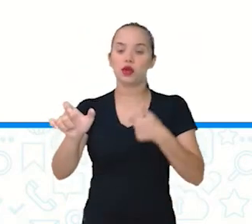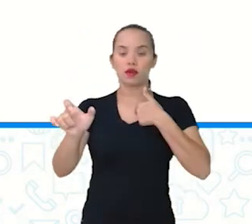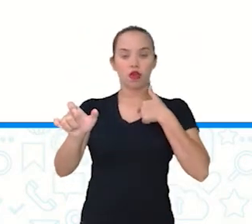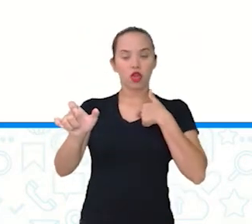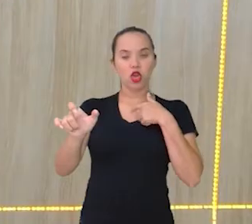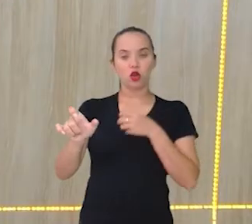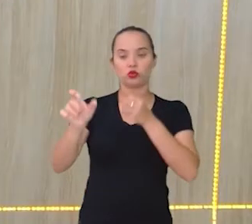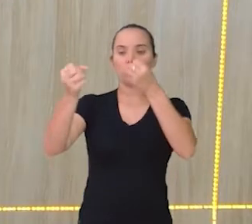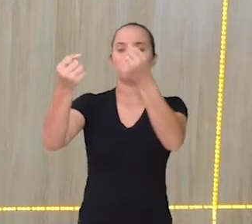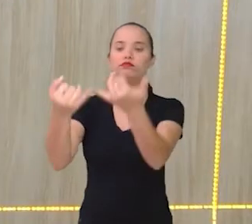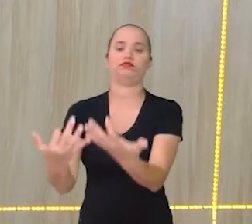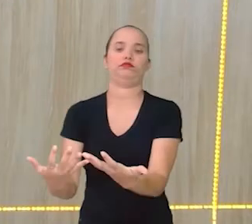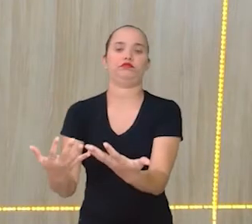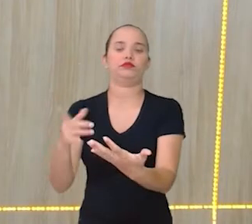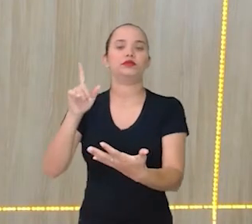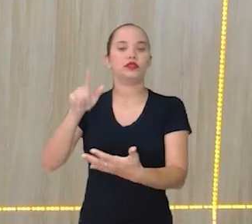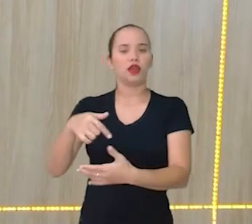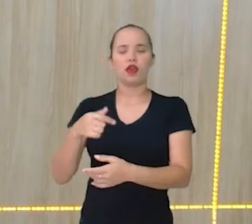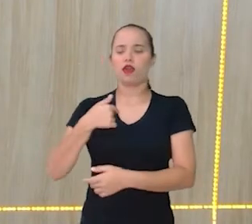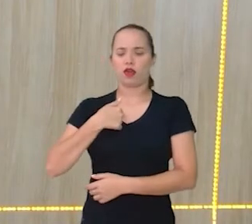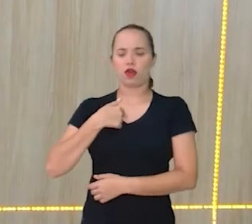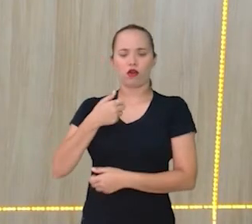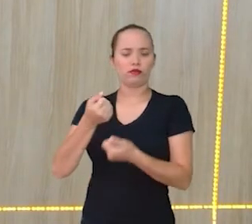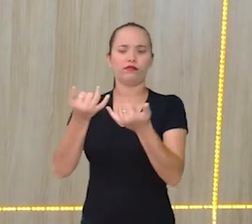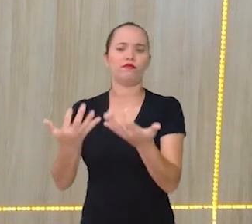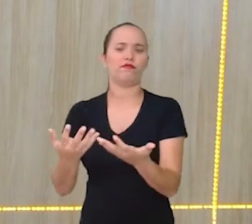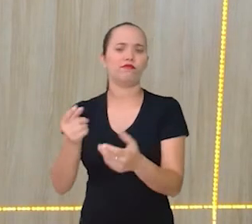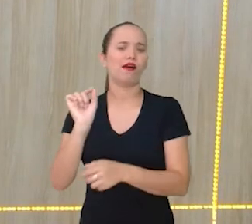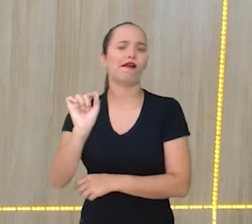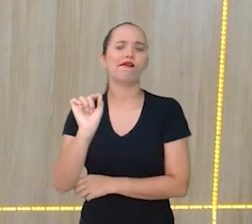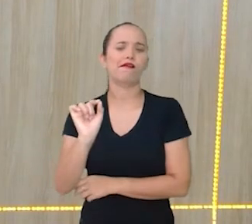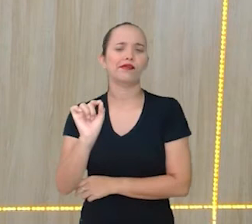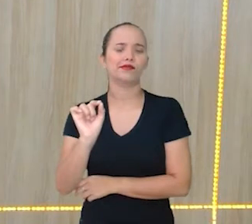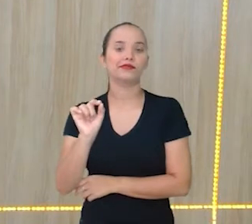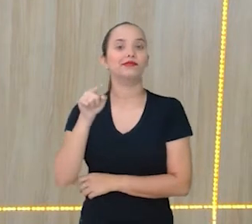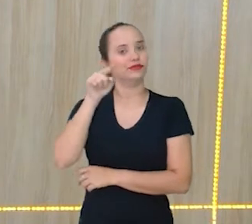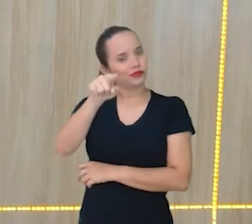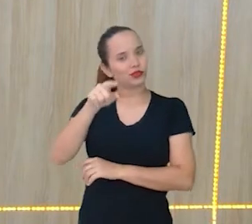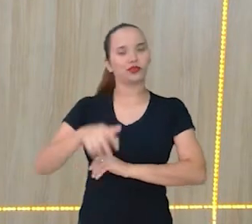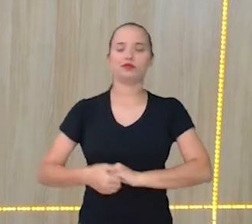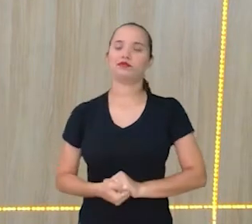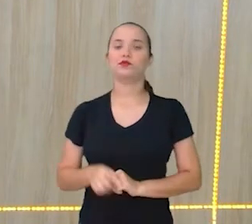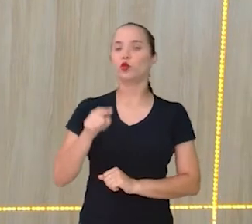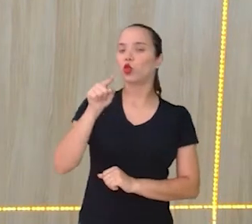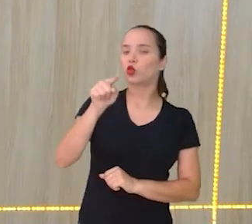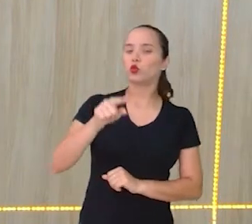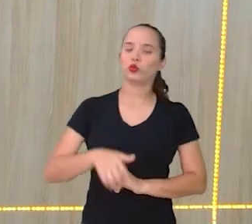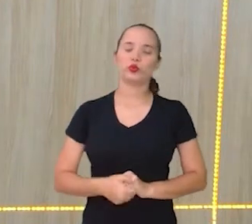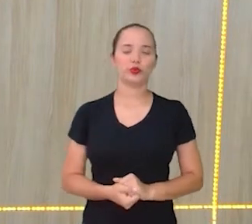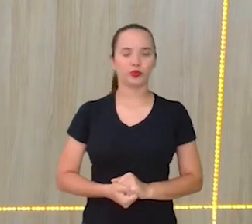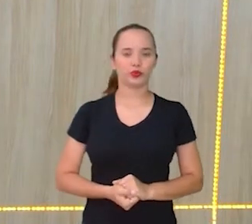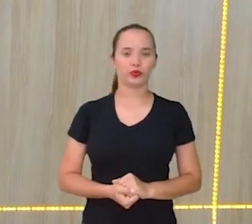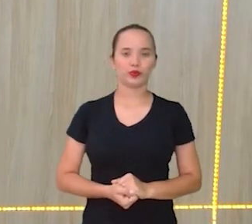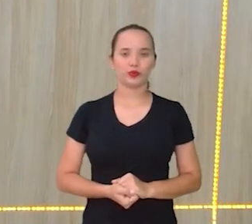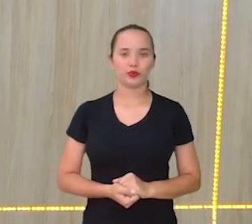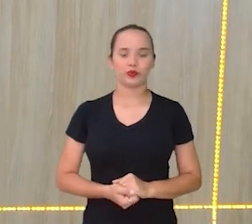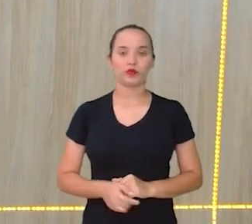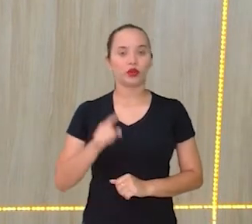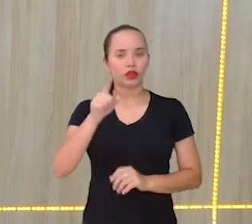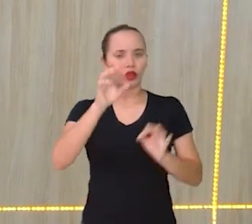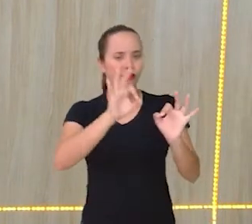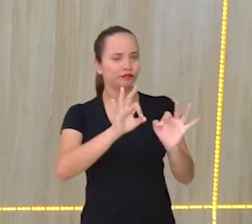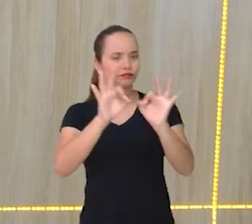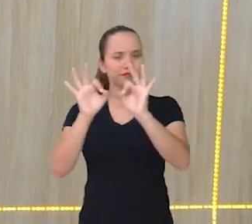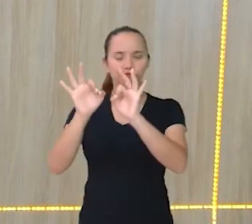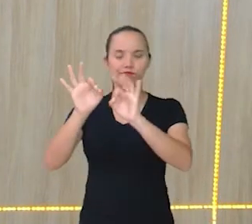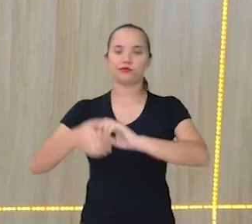falo. Então, eu estou falando com quem? Eu estou falando com tu, com você que está aí